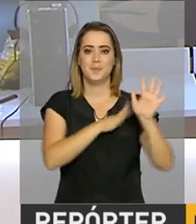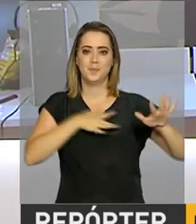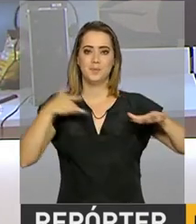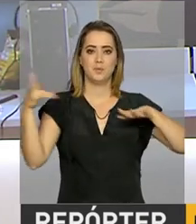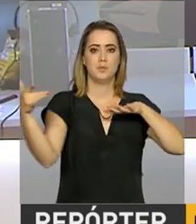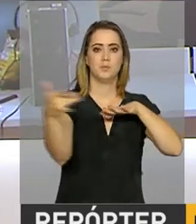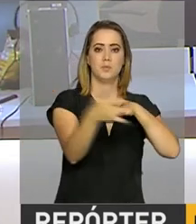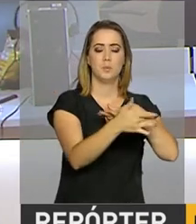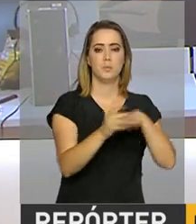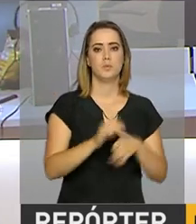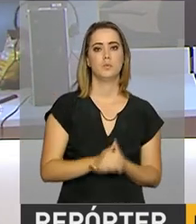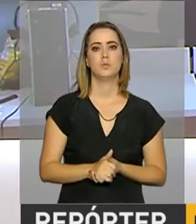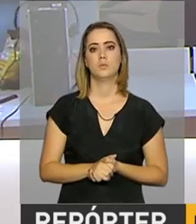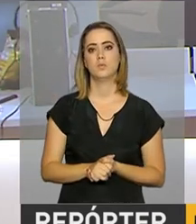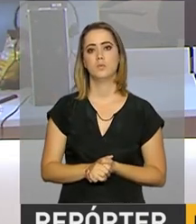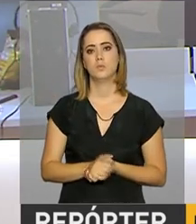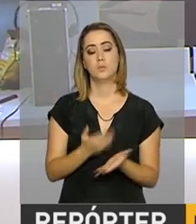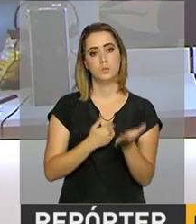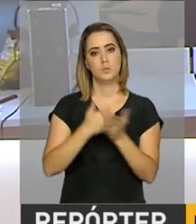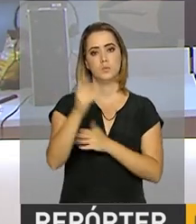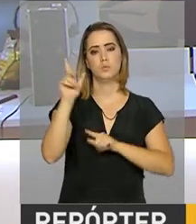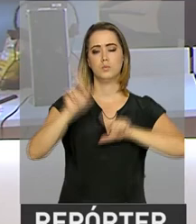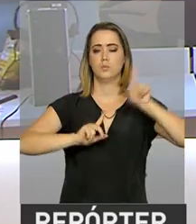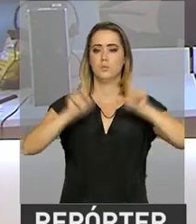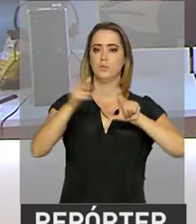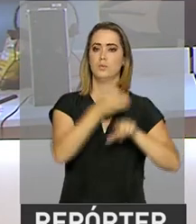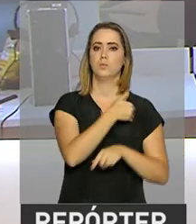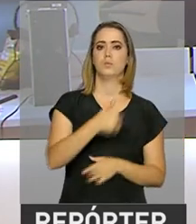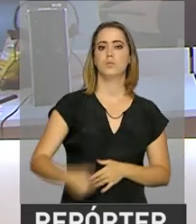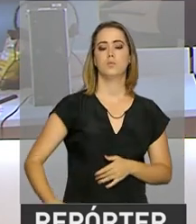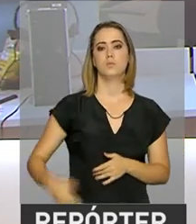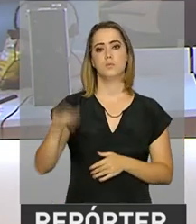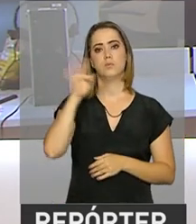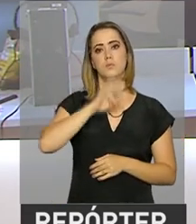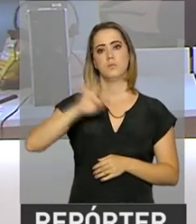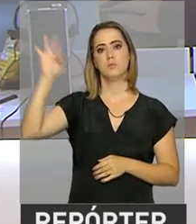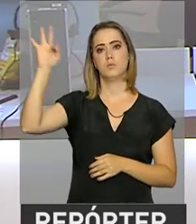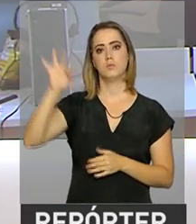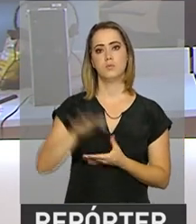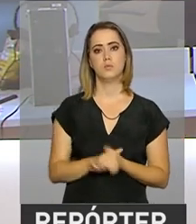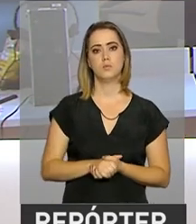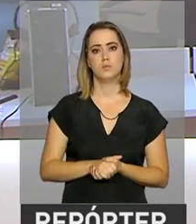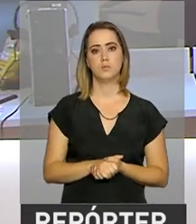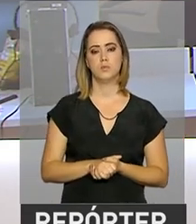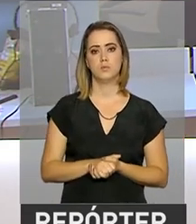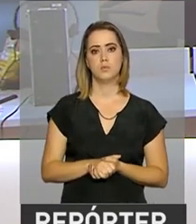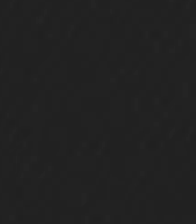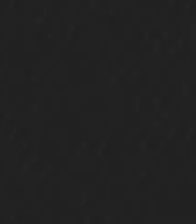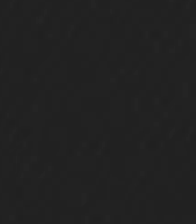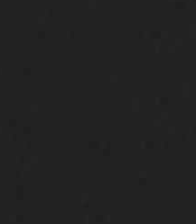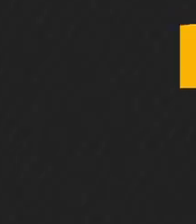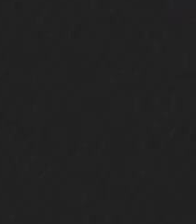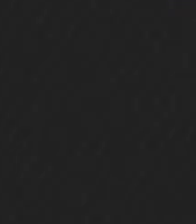pelas nossas redes sociais e continue com a gente aqui na nbr a tv do governo federal